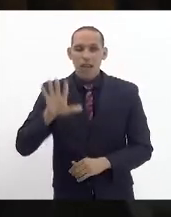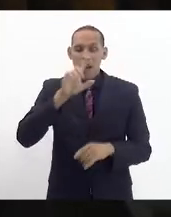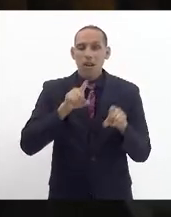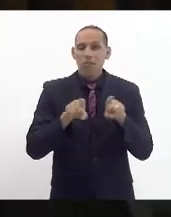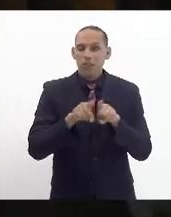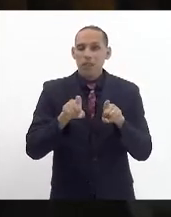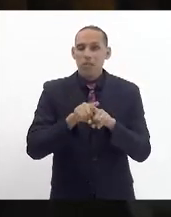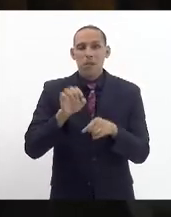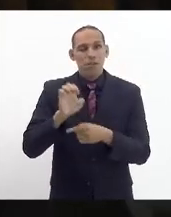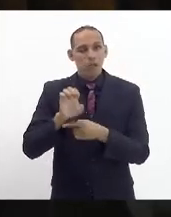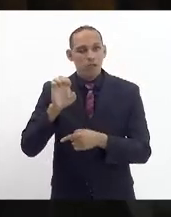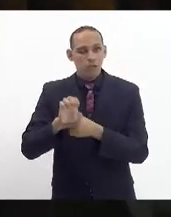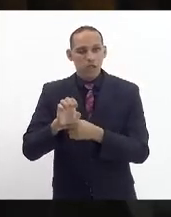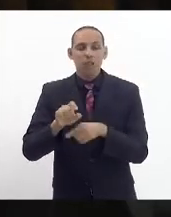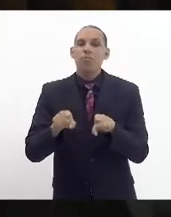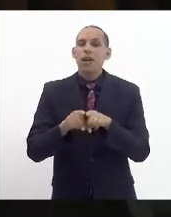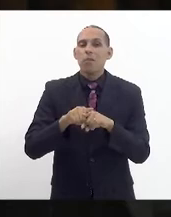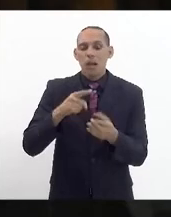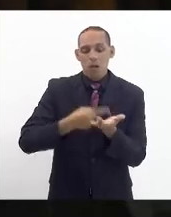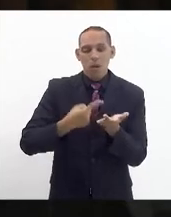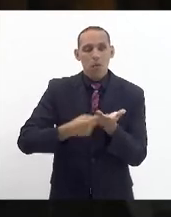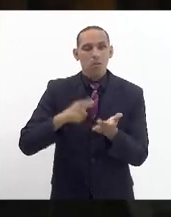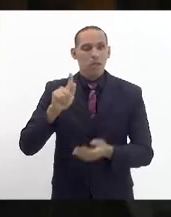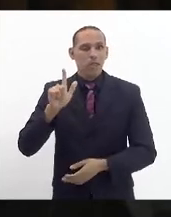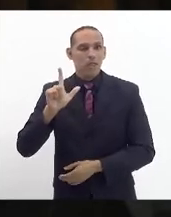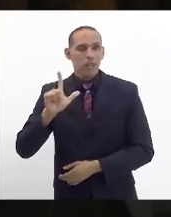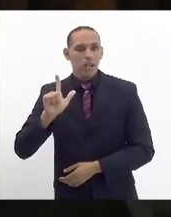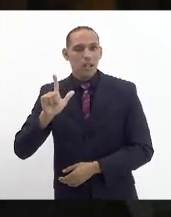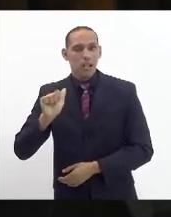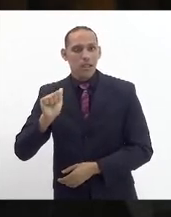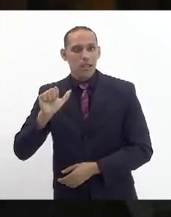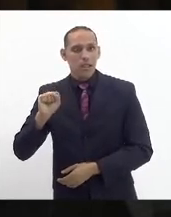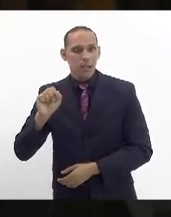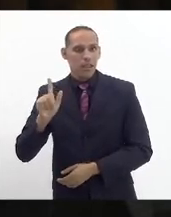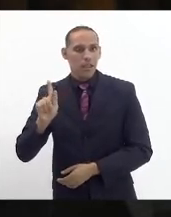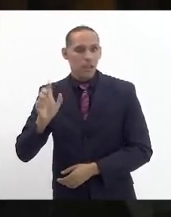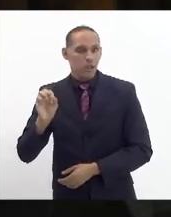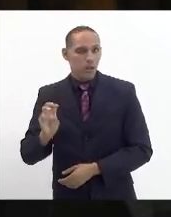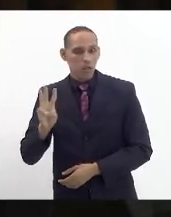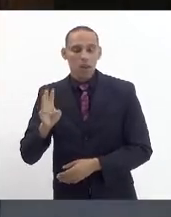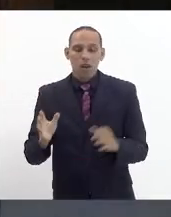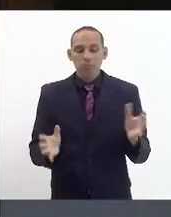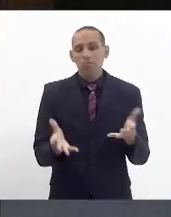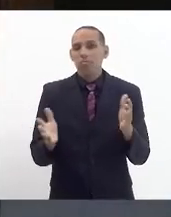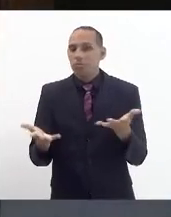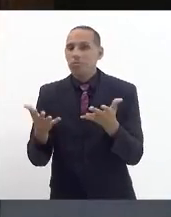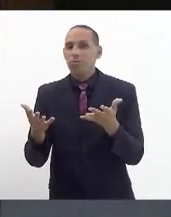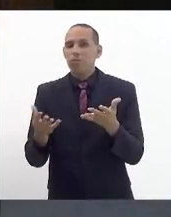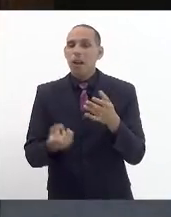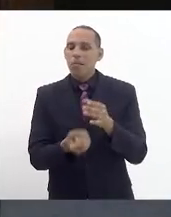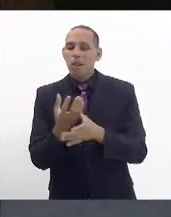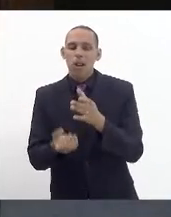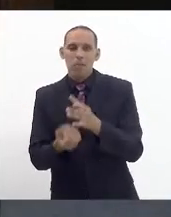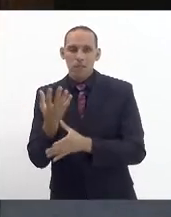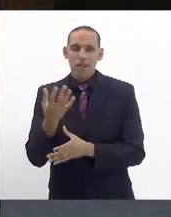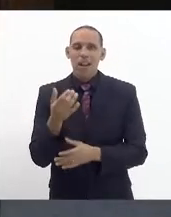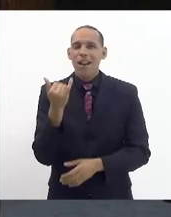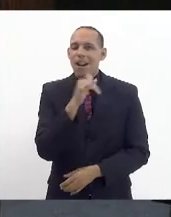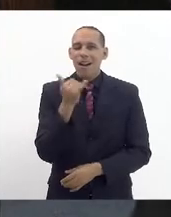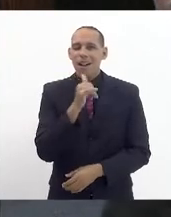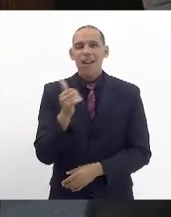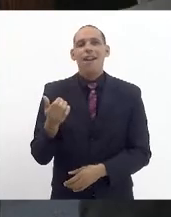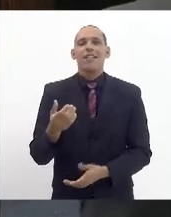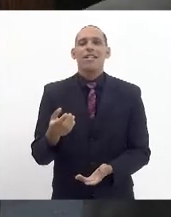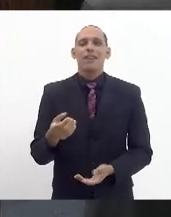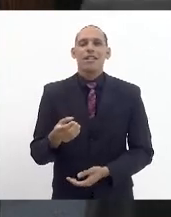o compromisso de Glasgow, incentivar também as fontes renováveis de energia. O fato de